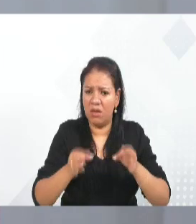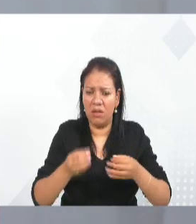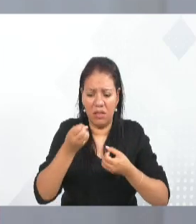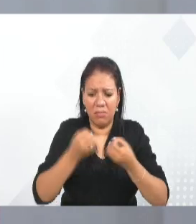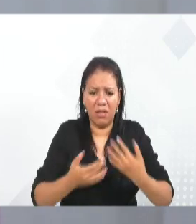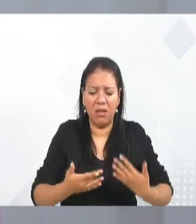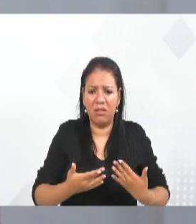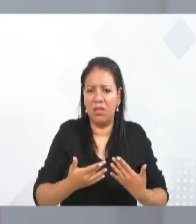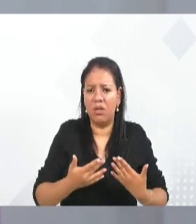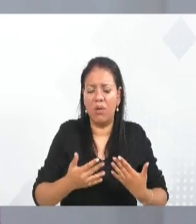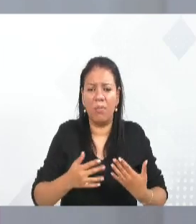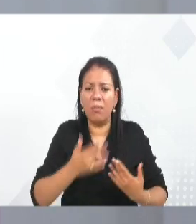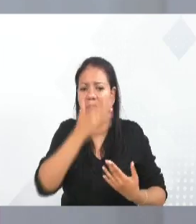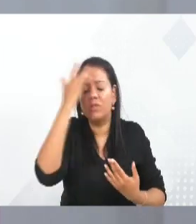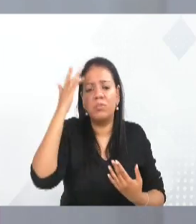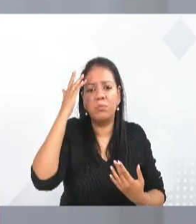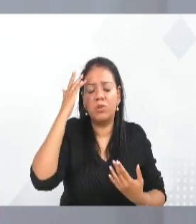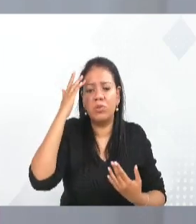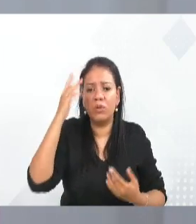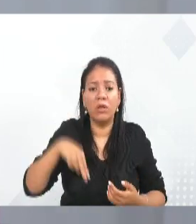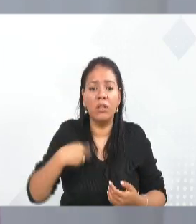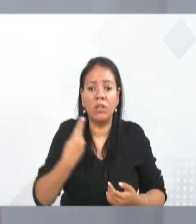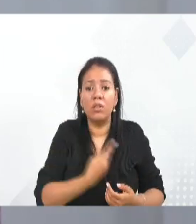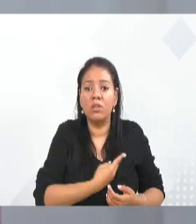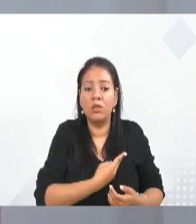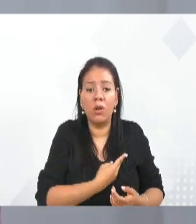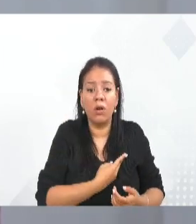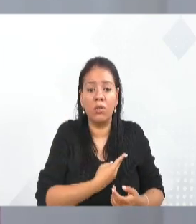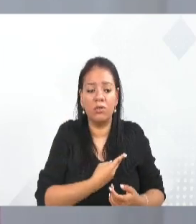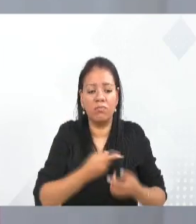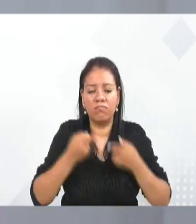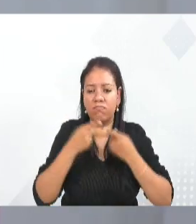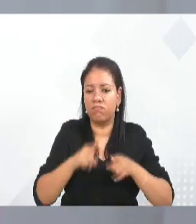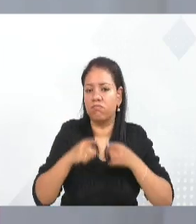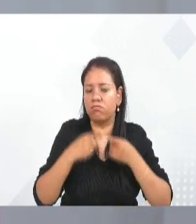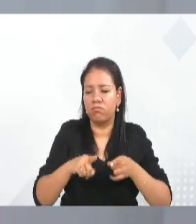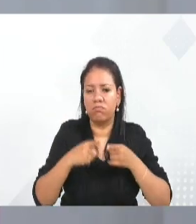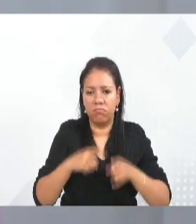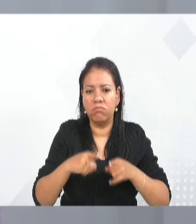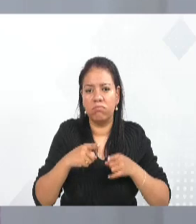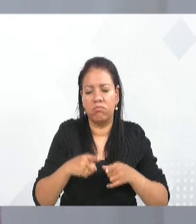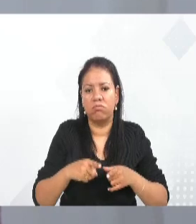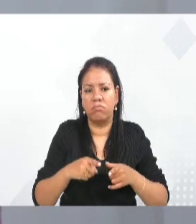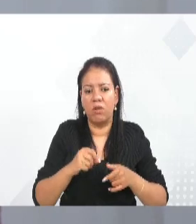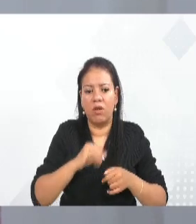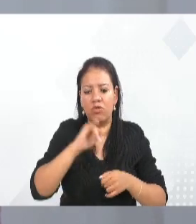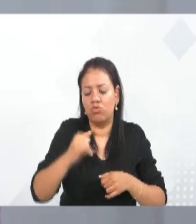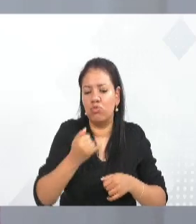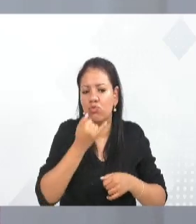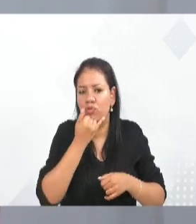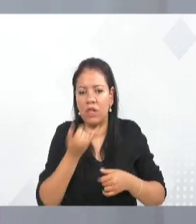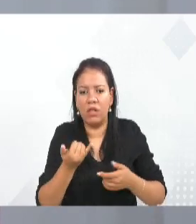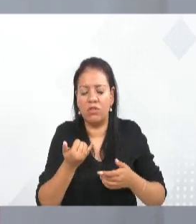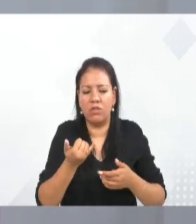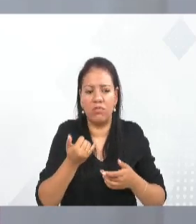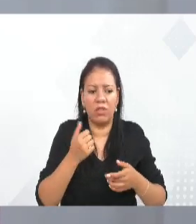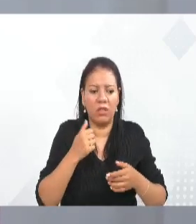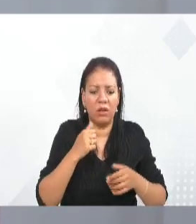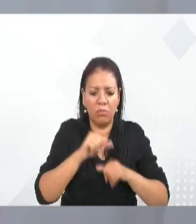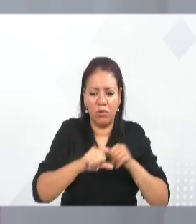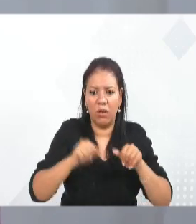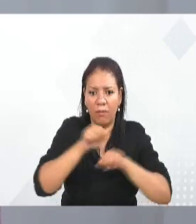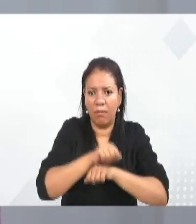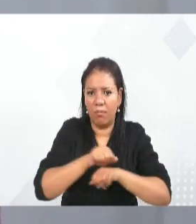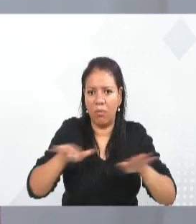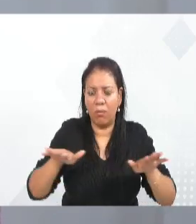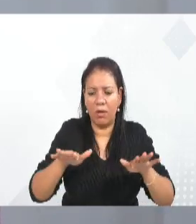explicação para as pessoas e nós aqui fizemos a provocação e ele acabou fazendo uma magistrativa e tornando ela pública